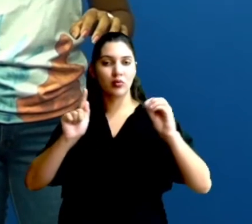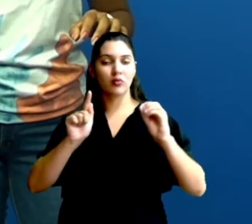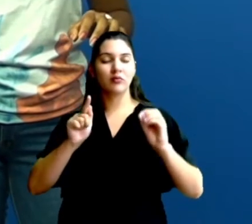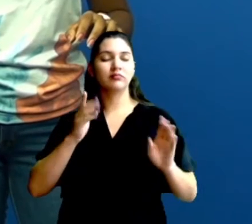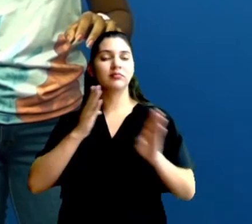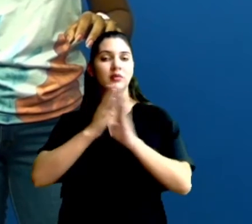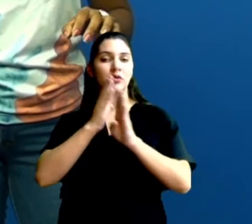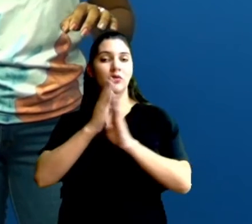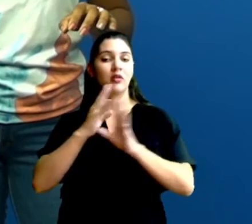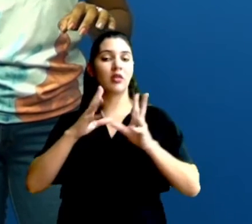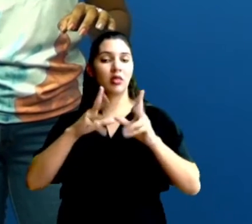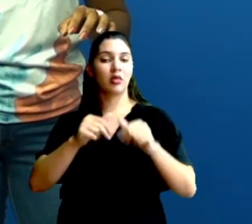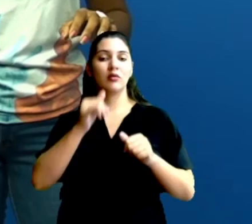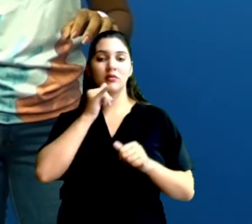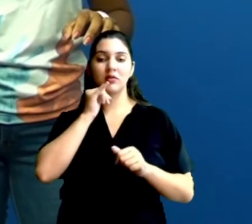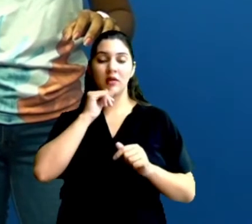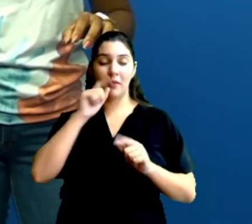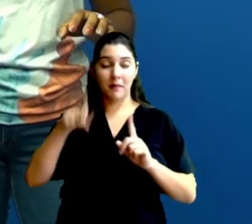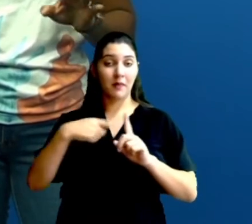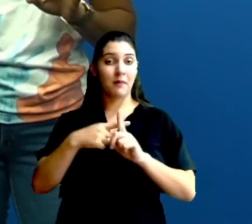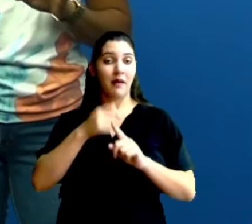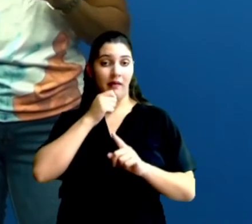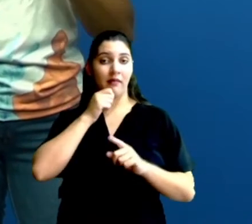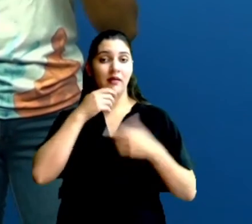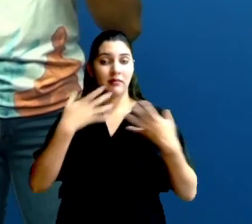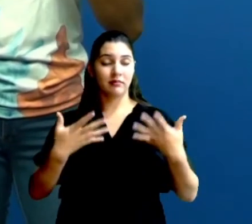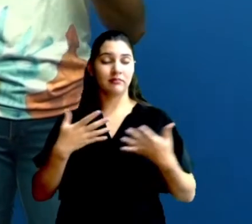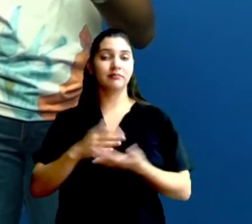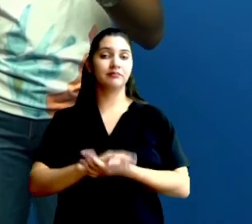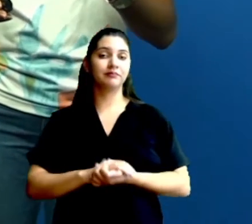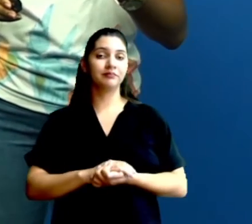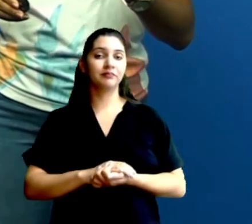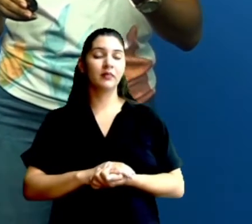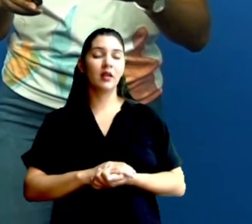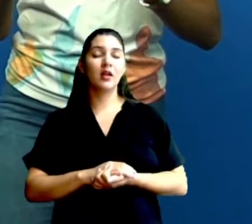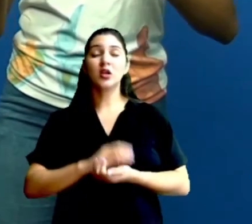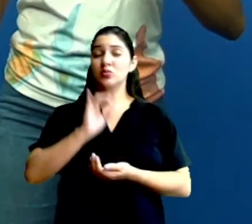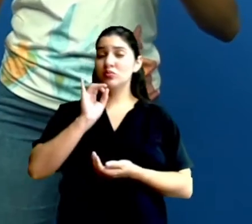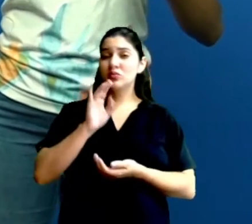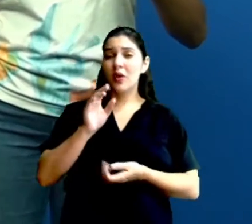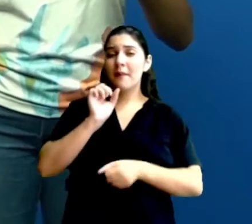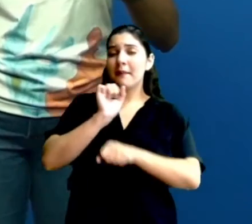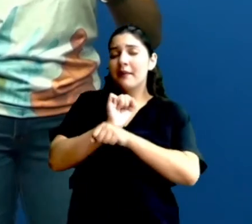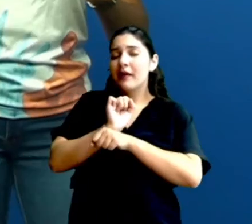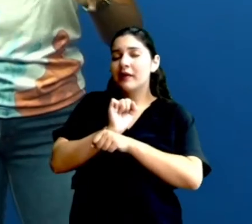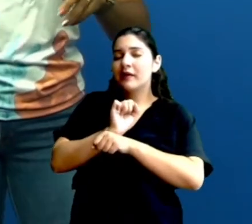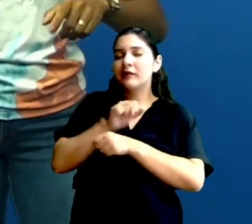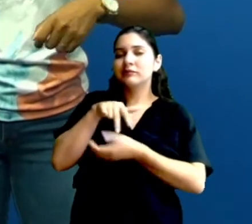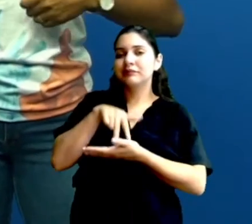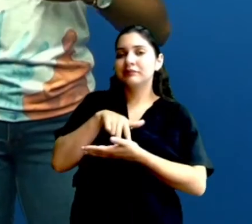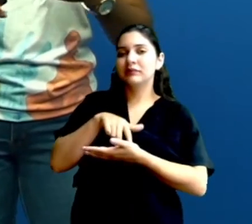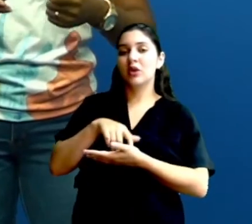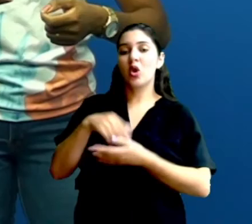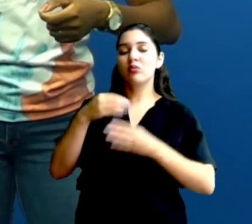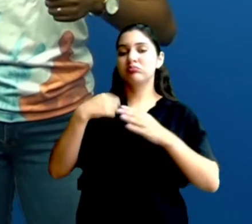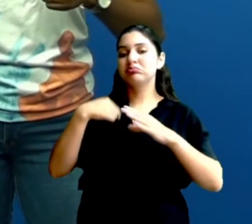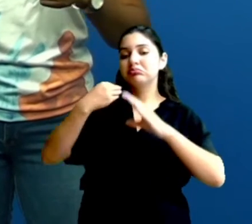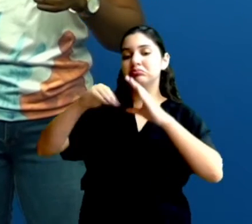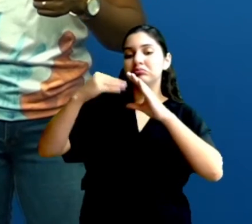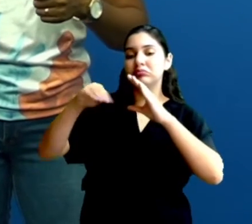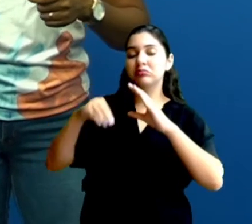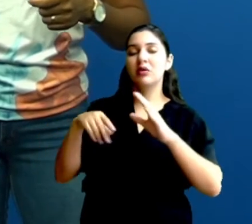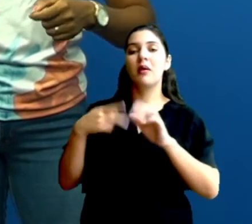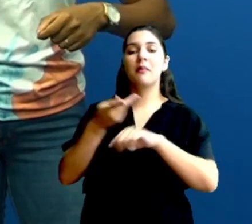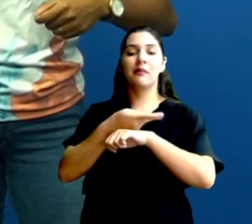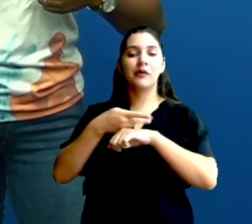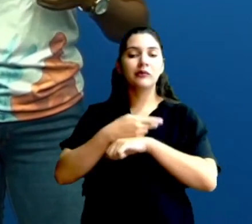esses exemplos e mais um pouco. Então, não fica só parado com o que a gente passa. Então, vai sempre procurando. Aproveita